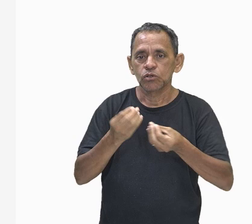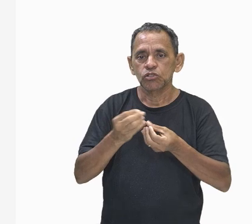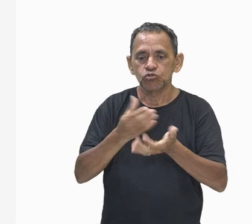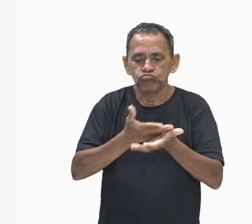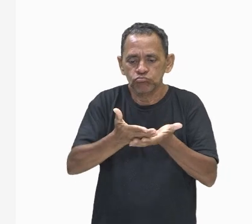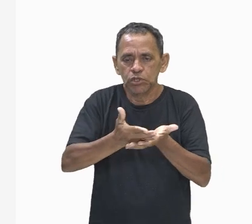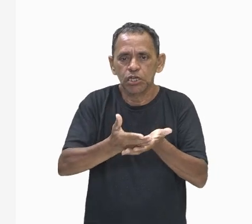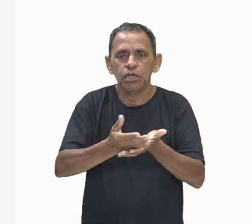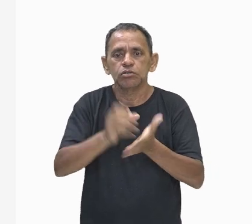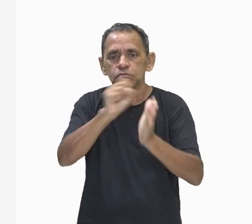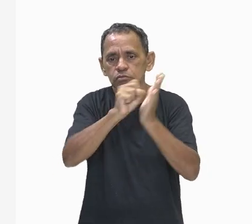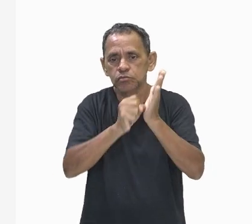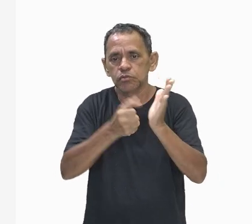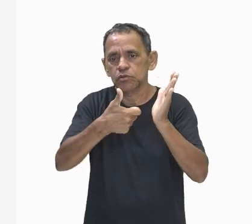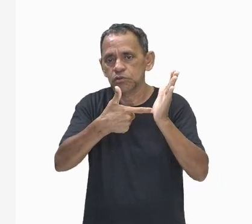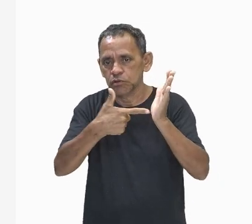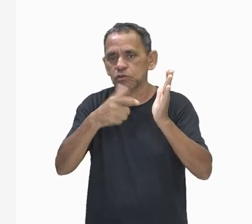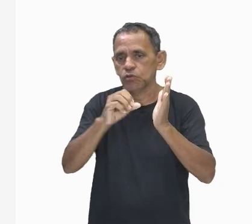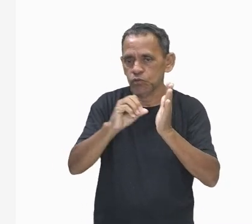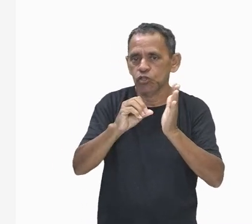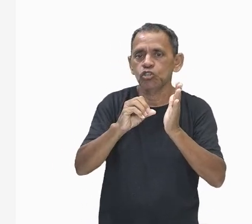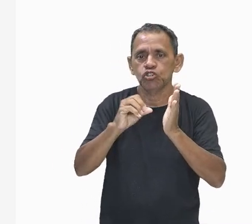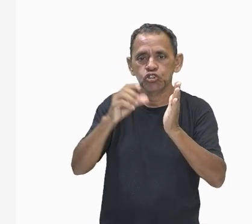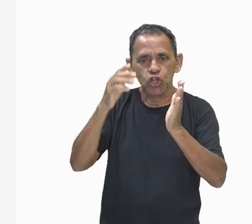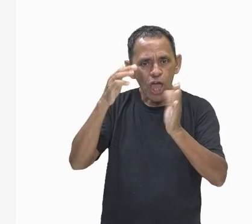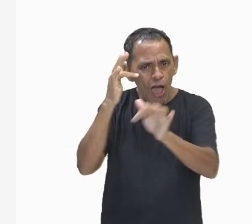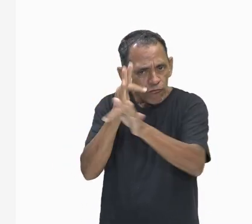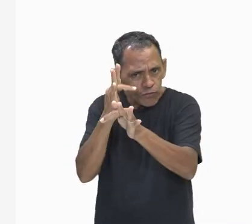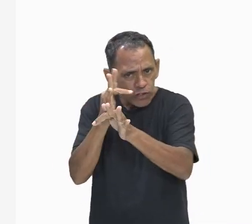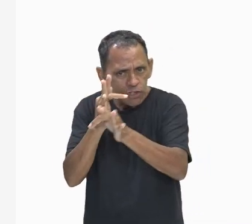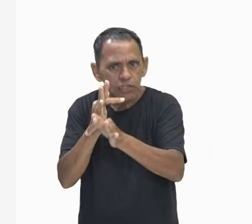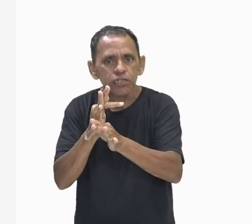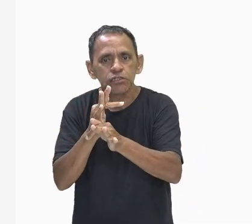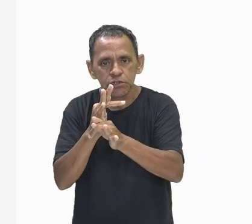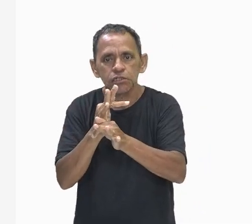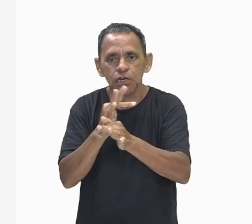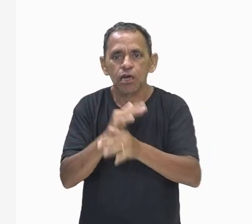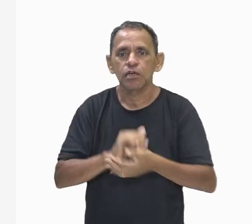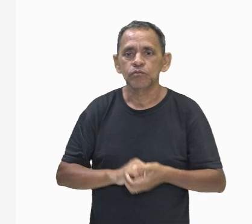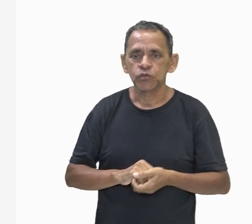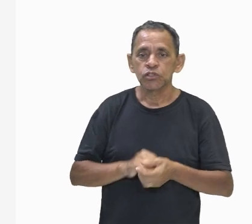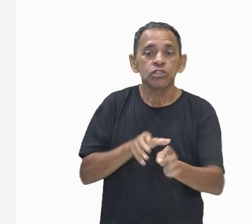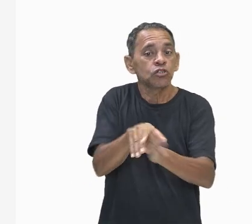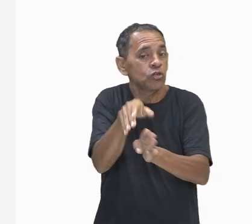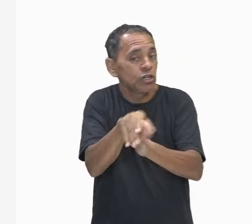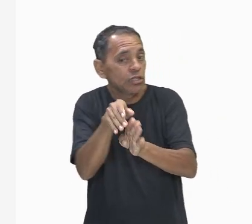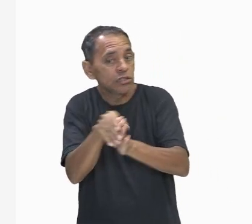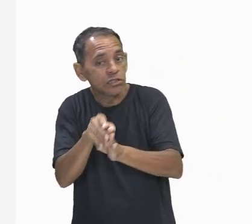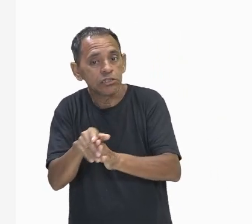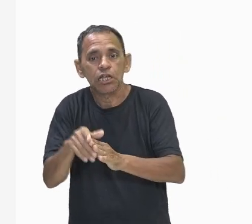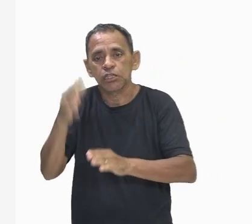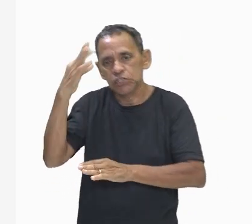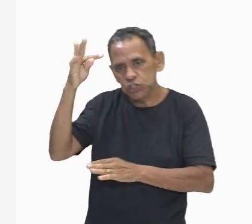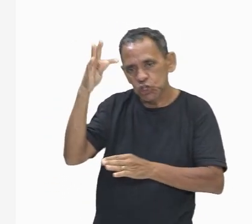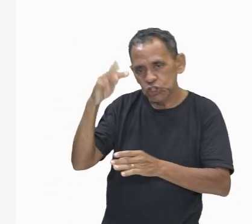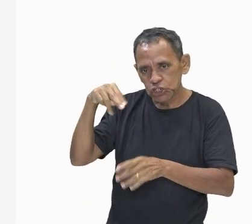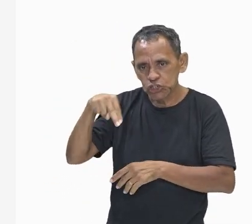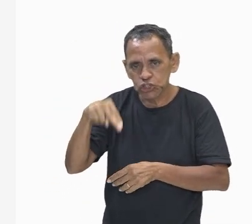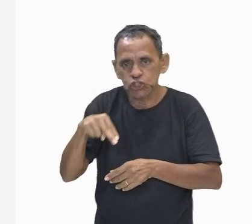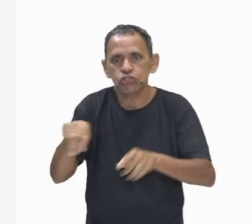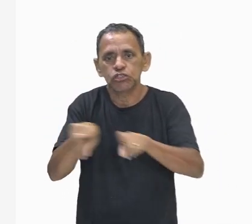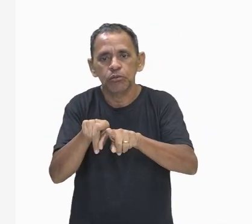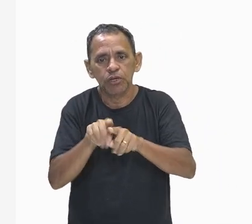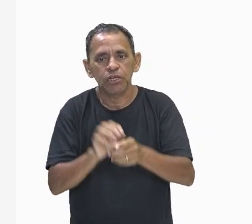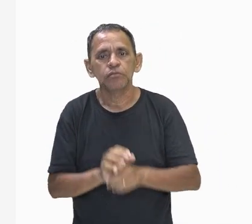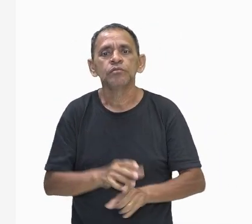leis. Até o início do século XX, a física era regida pelas leis de Newton. O físico e matemático inglês dizia que a gravidade era uma força causada pela massa